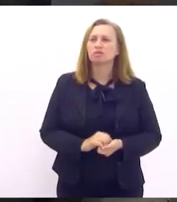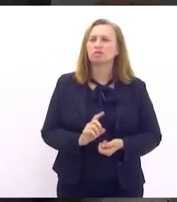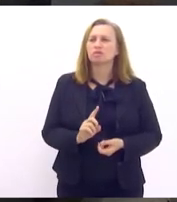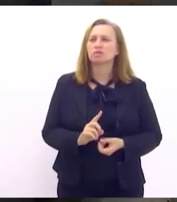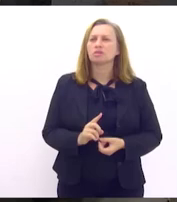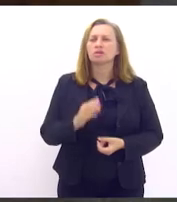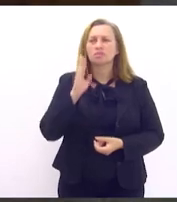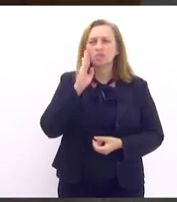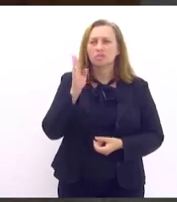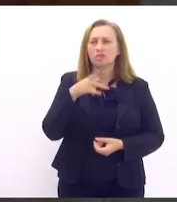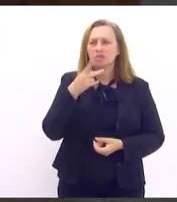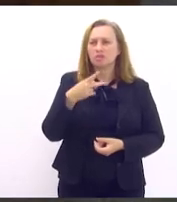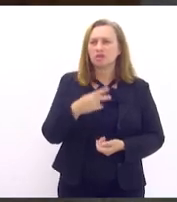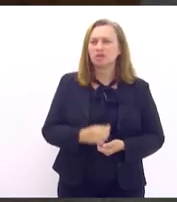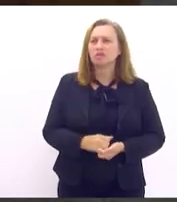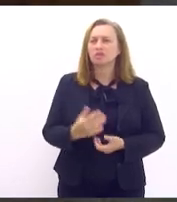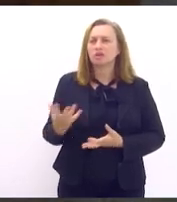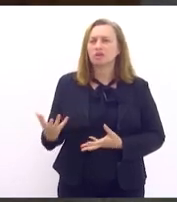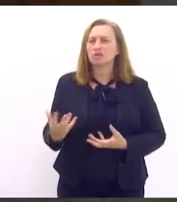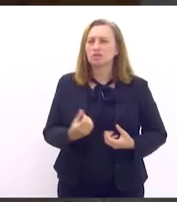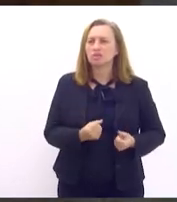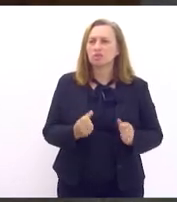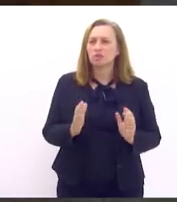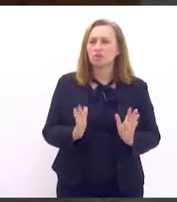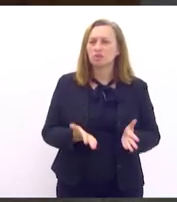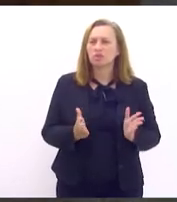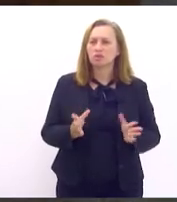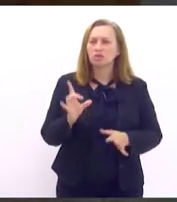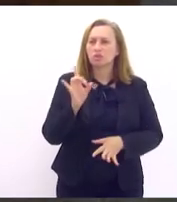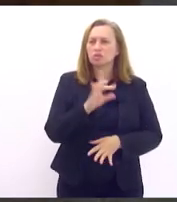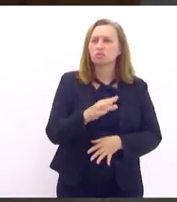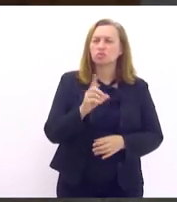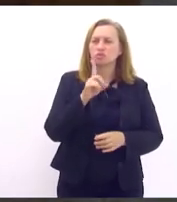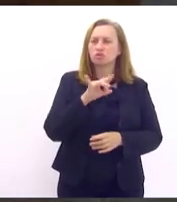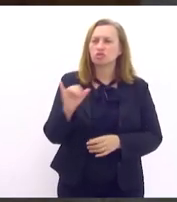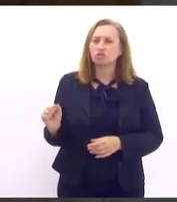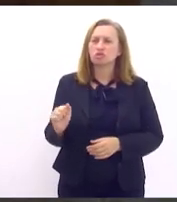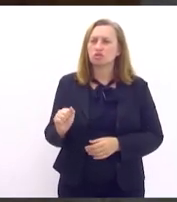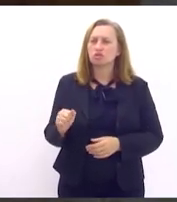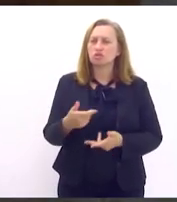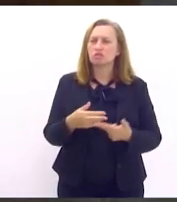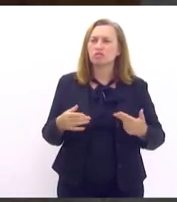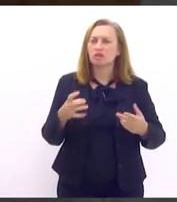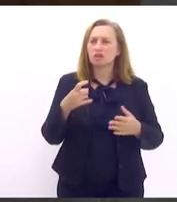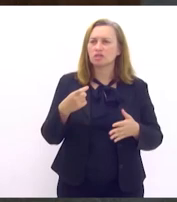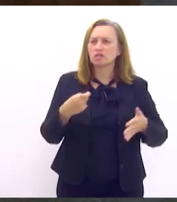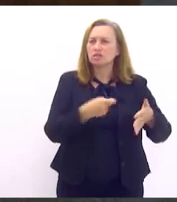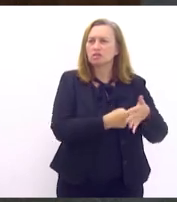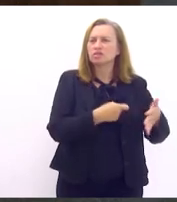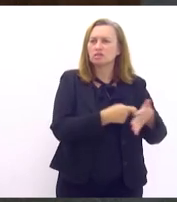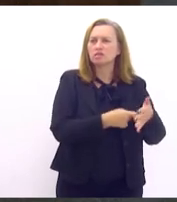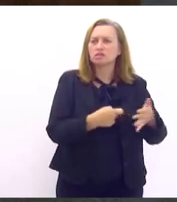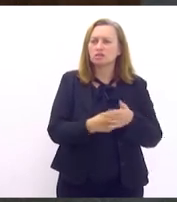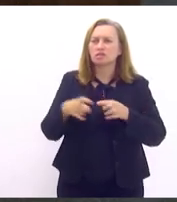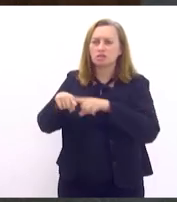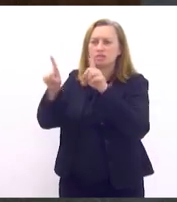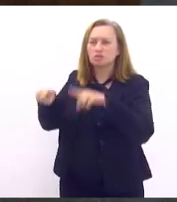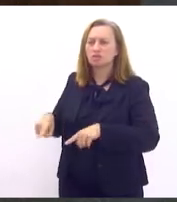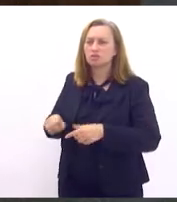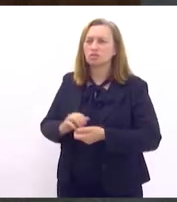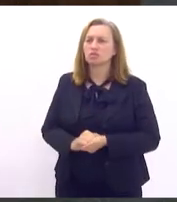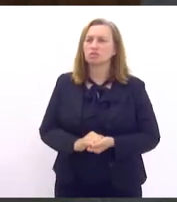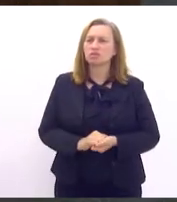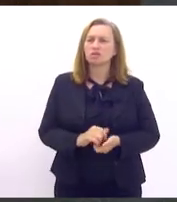fundamental, é que a gente recebeu, nos últimos dias, várias denúncias de servidores da FAETEC, que